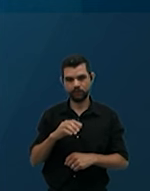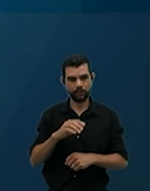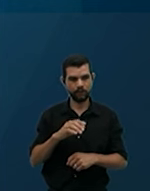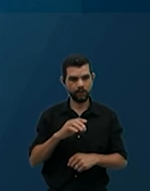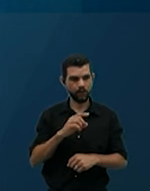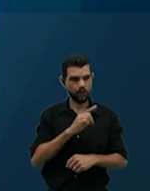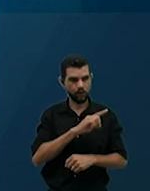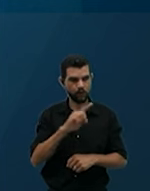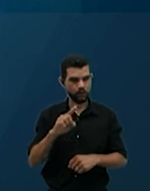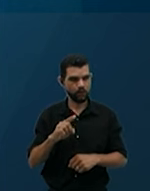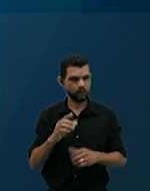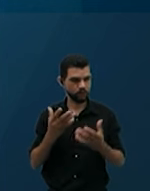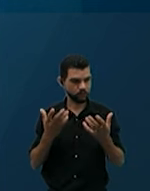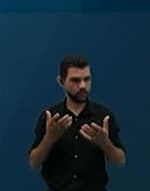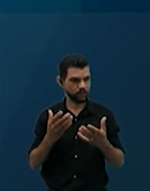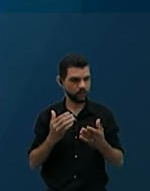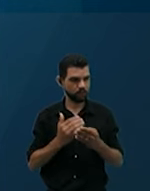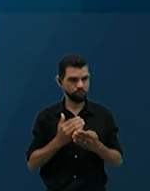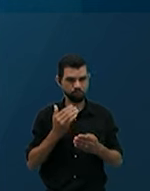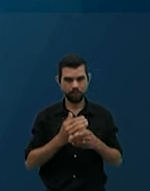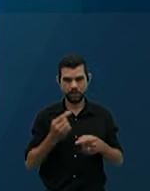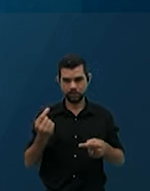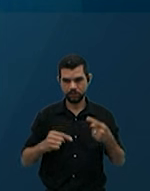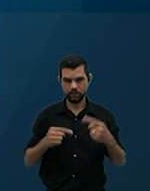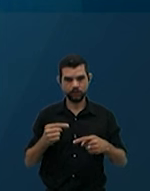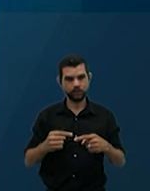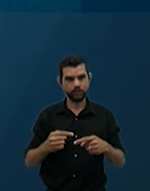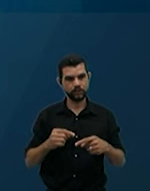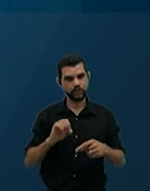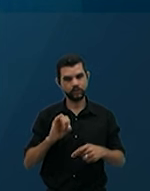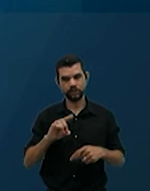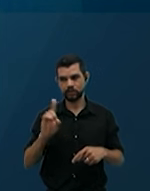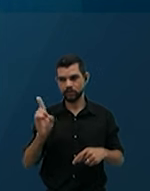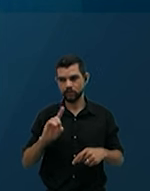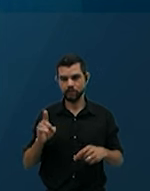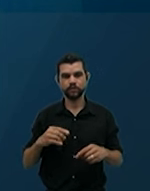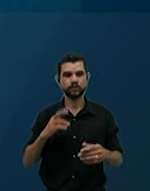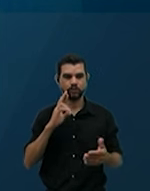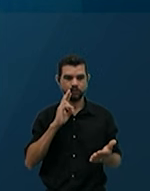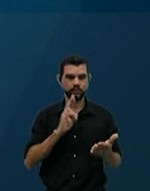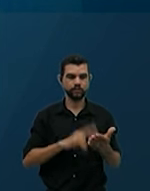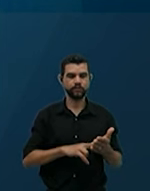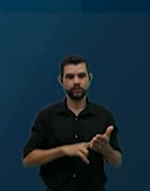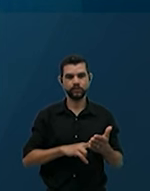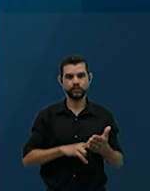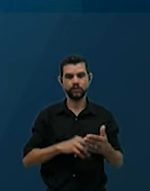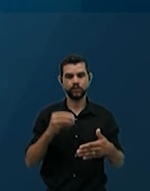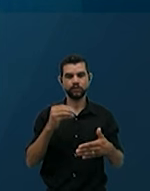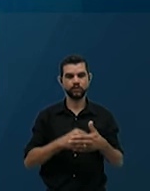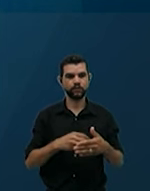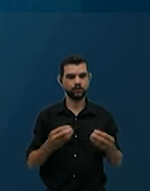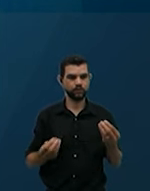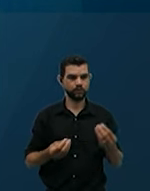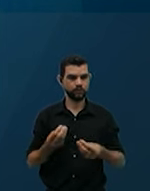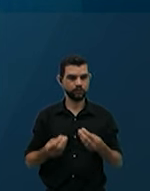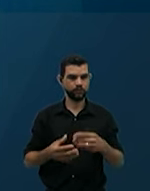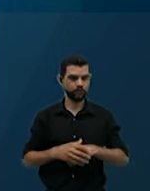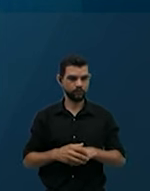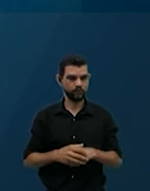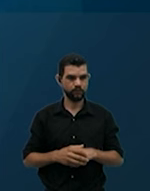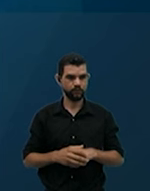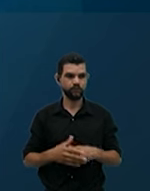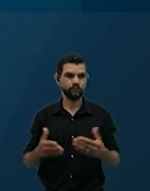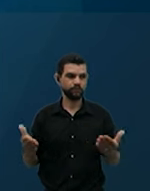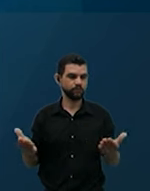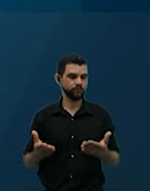não, vou proclamar o resultado. A sessão unanimidade acompanhou o voto do senhor relator. Com isso, nós findamos os